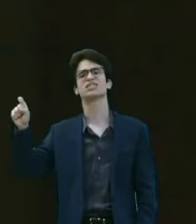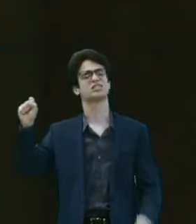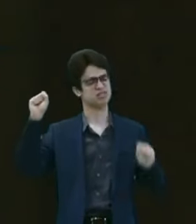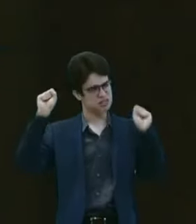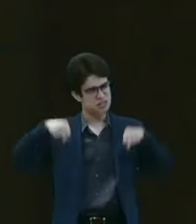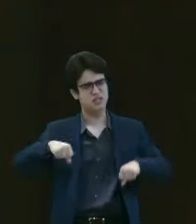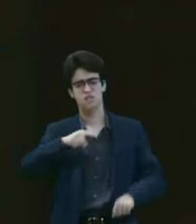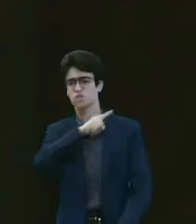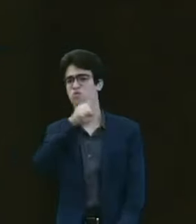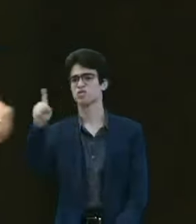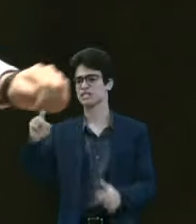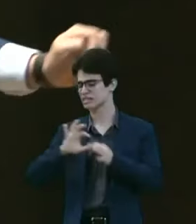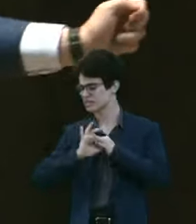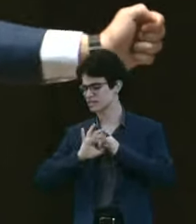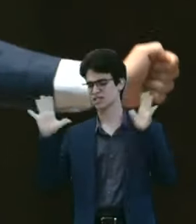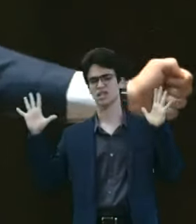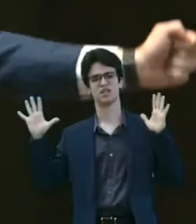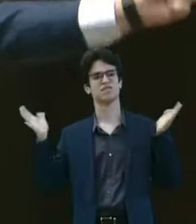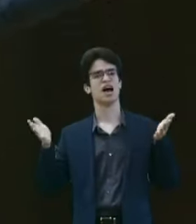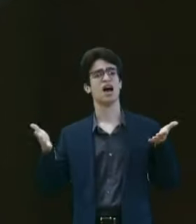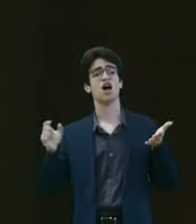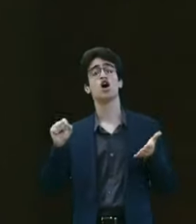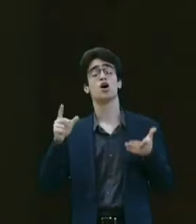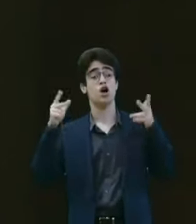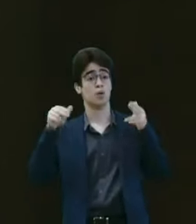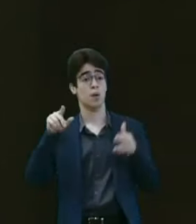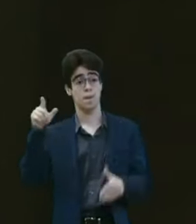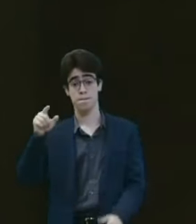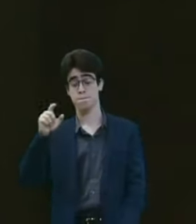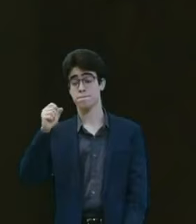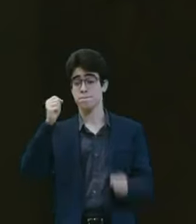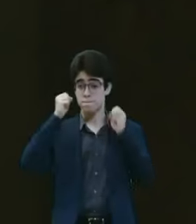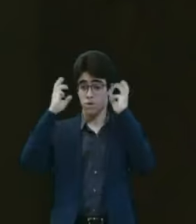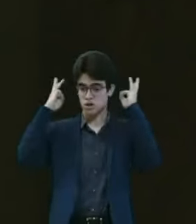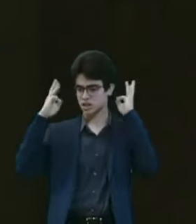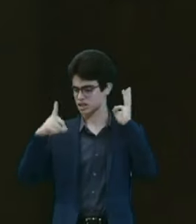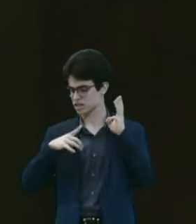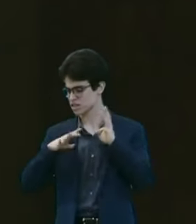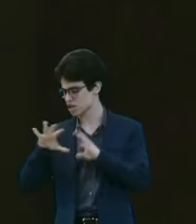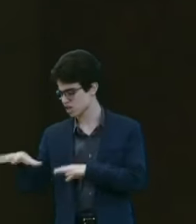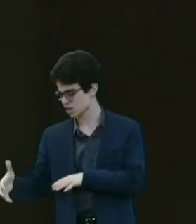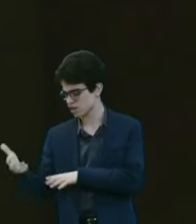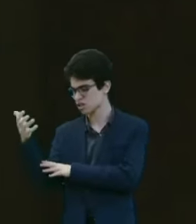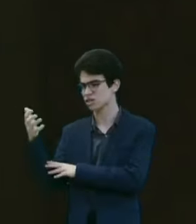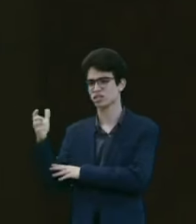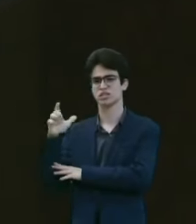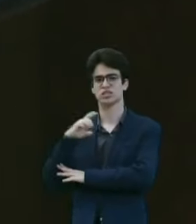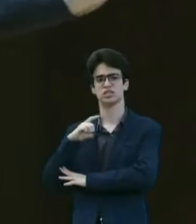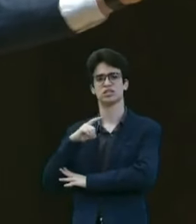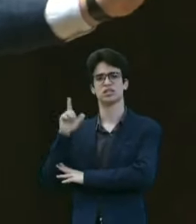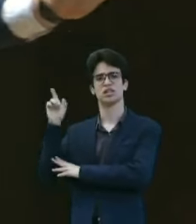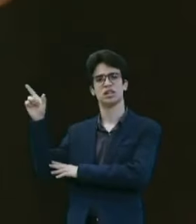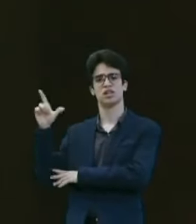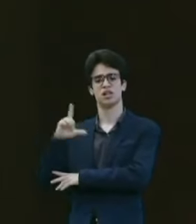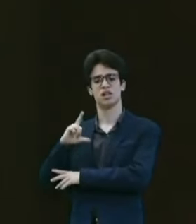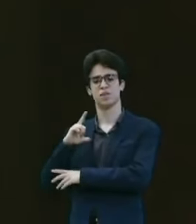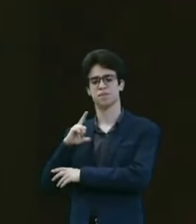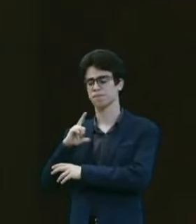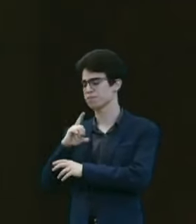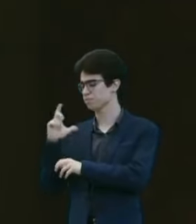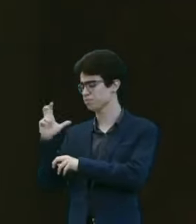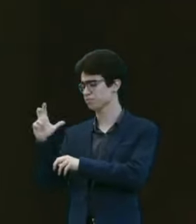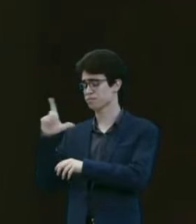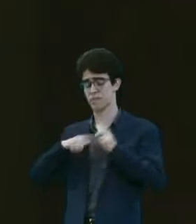estão imunes. Assim como Moisés levantou uma serpente de bronze no meio da casa de Israel, enquanto eles estavam